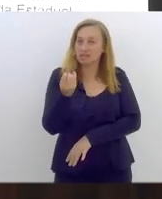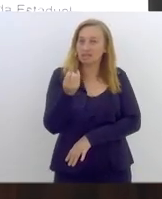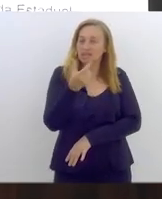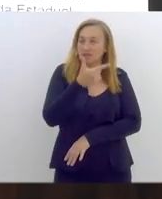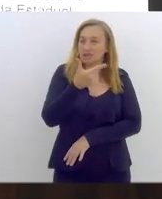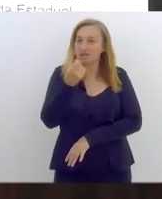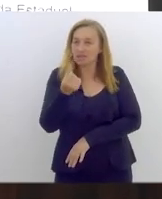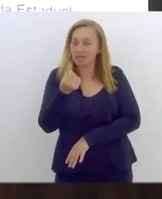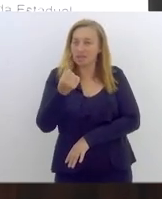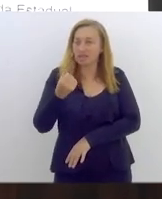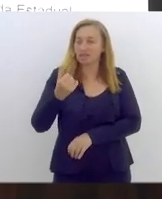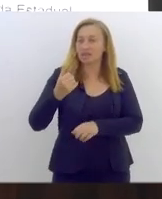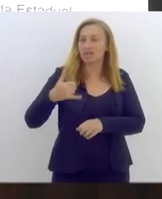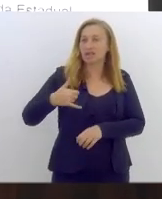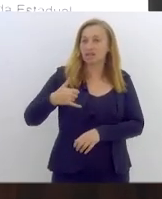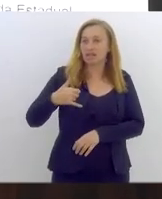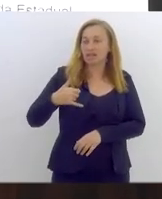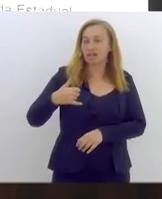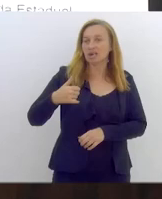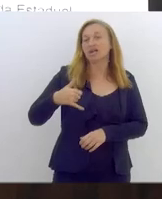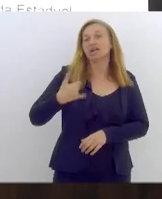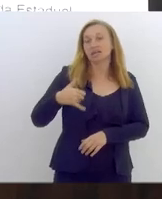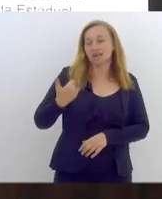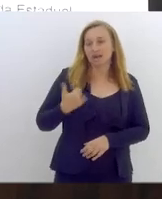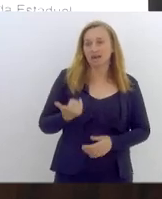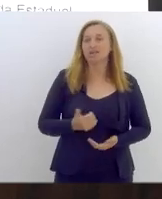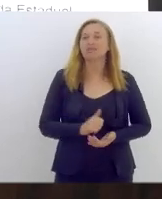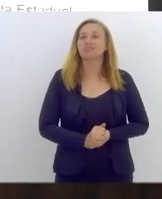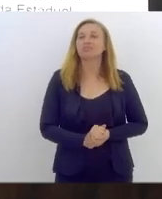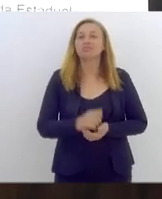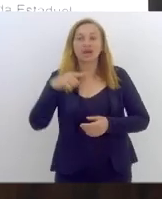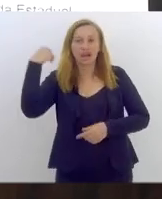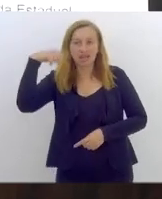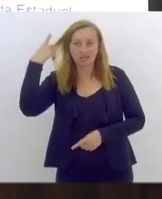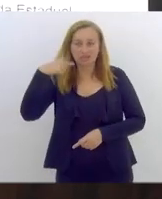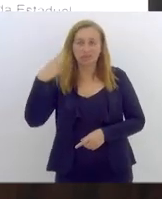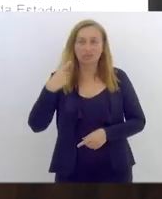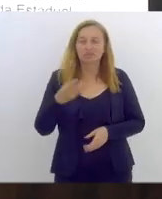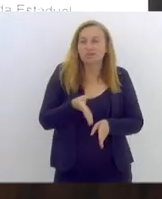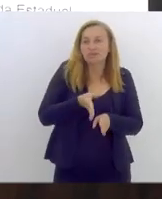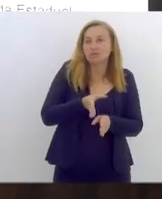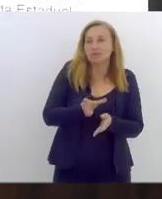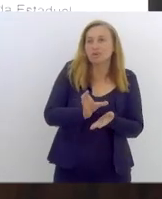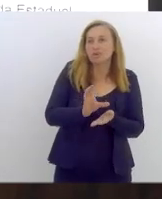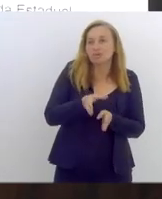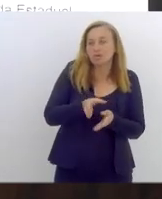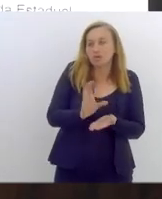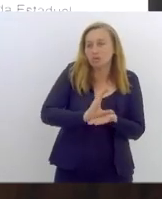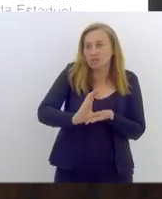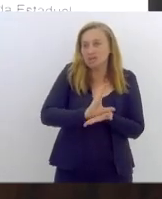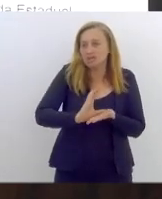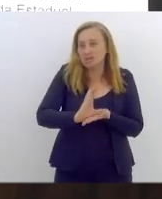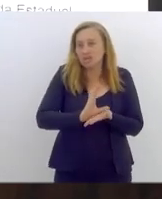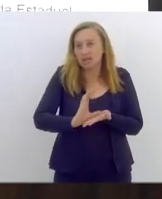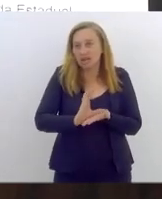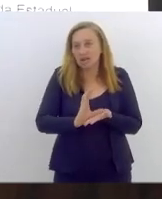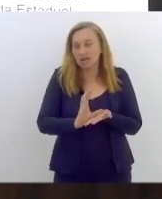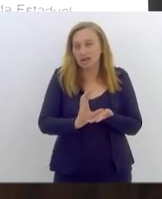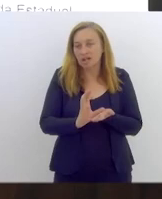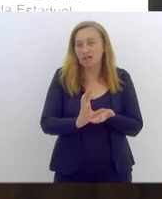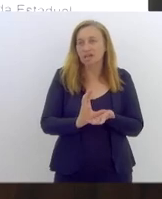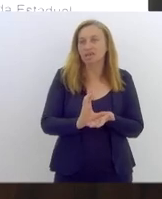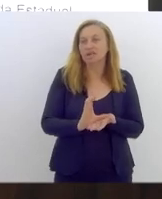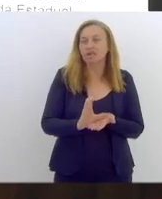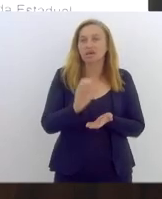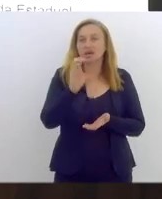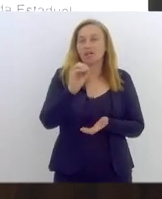da Silva é advogada, conselheira fundadora do Instituto Marielle Franco, integrante da Comissão da Mulher da